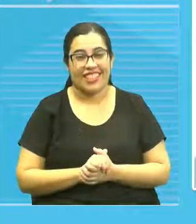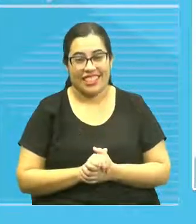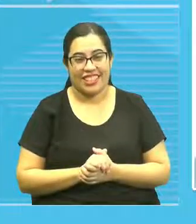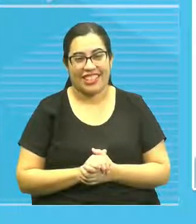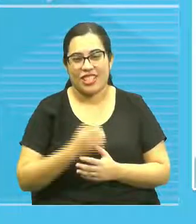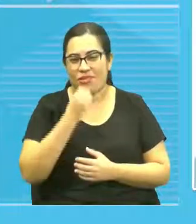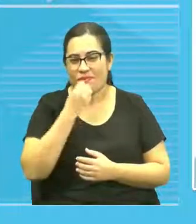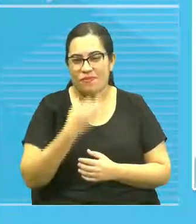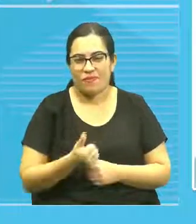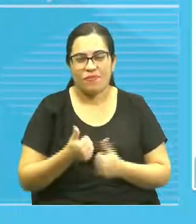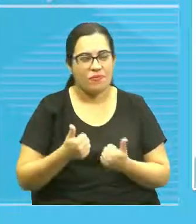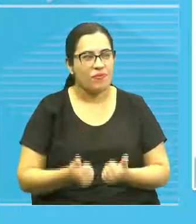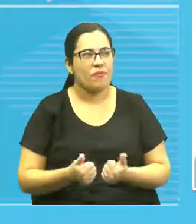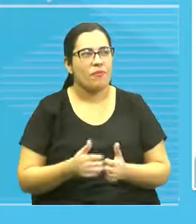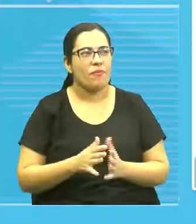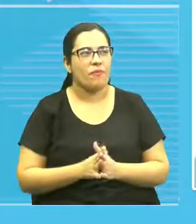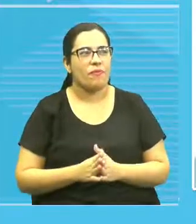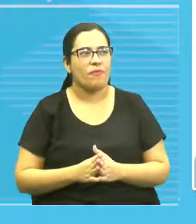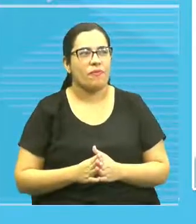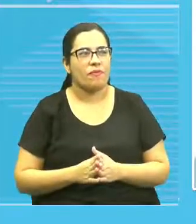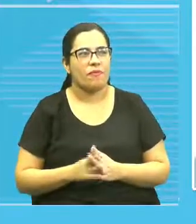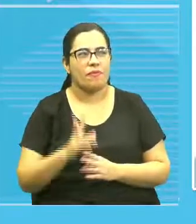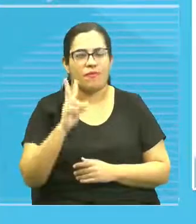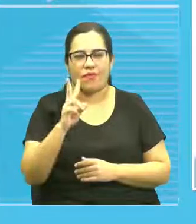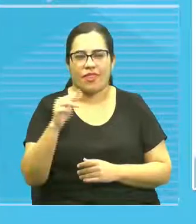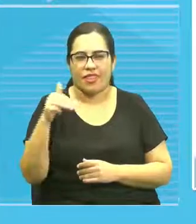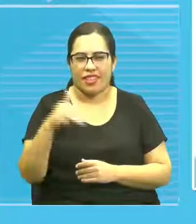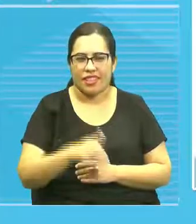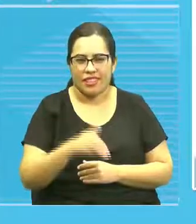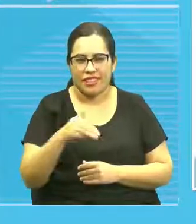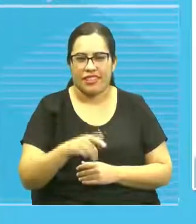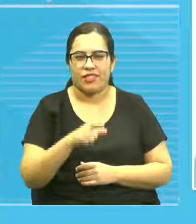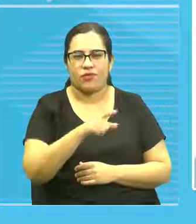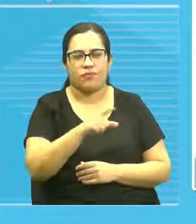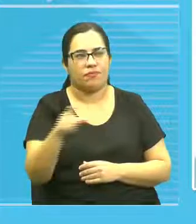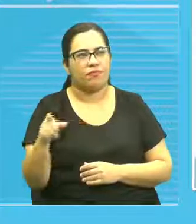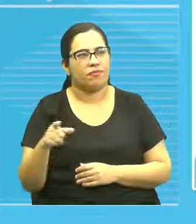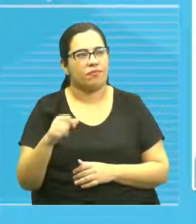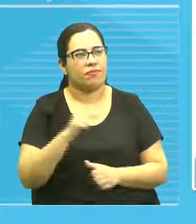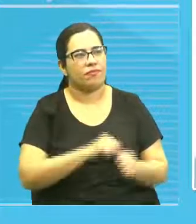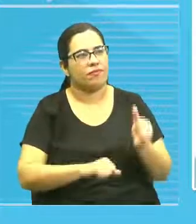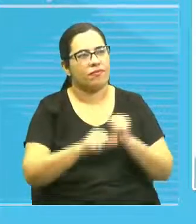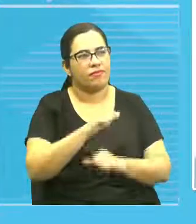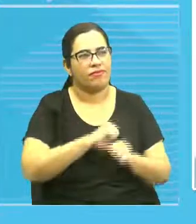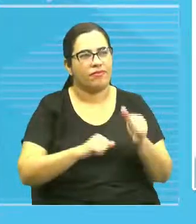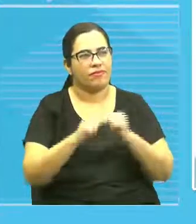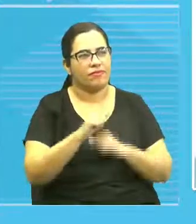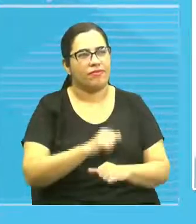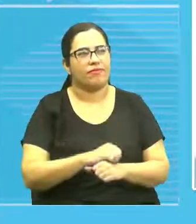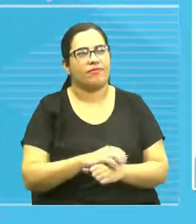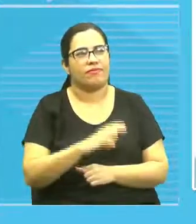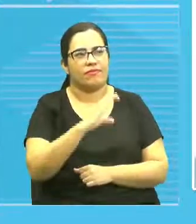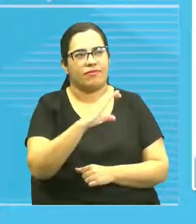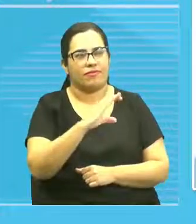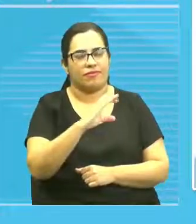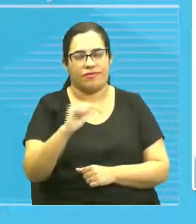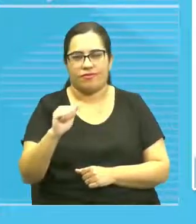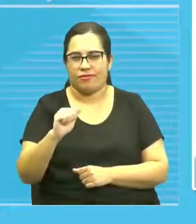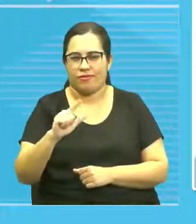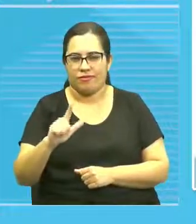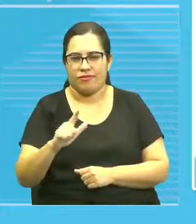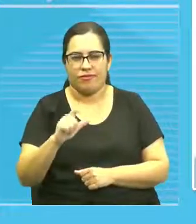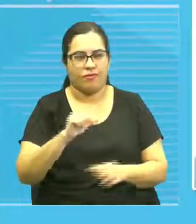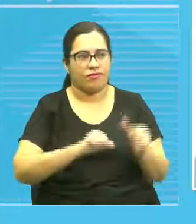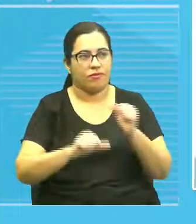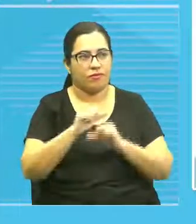Ó, eu vou te dar 2 minutos, Adriana, para tu converter caloria em joule. Tá bem